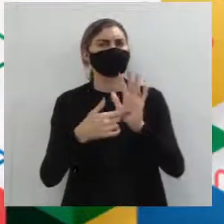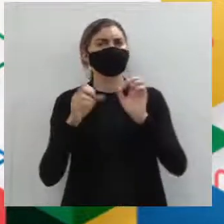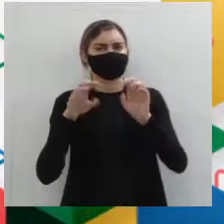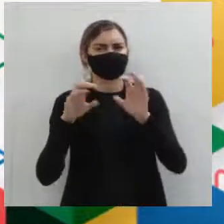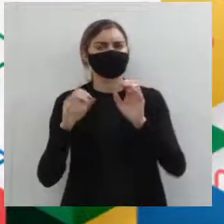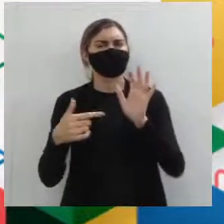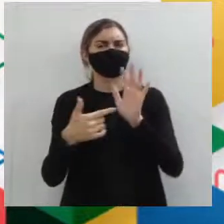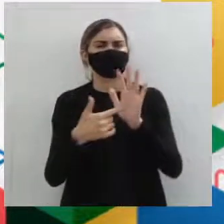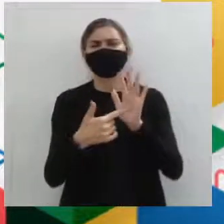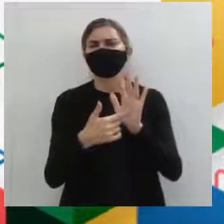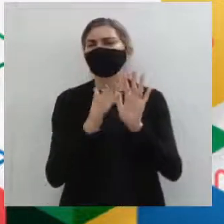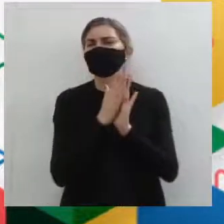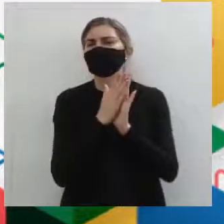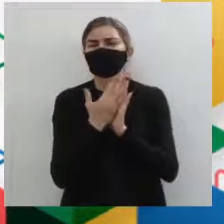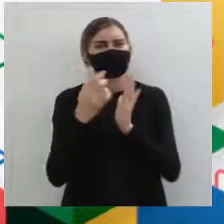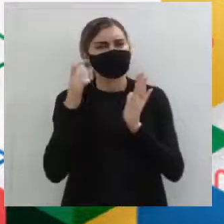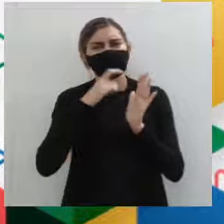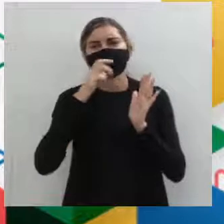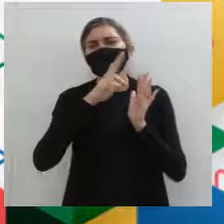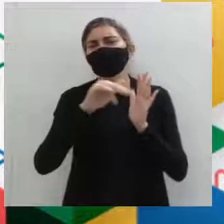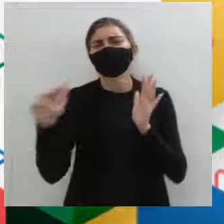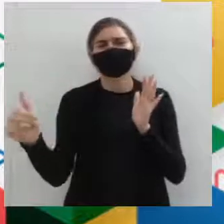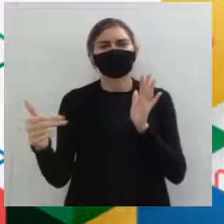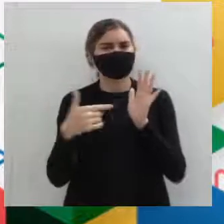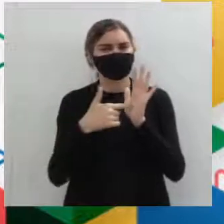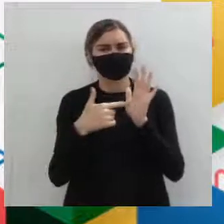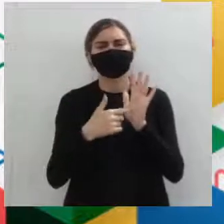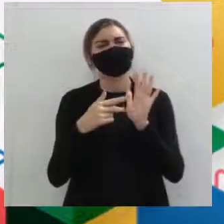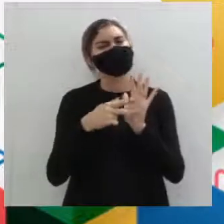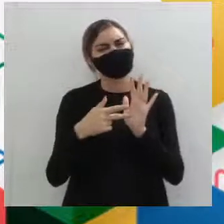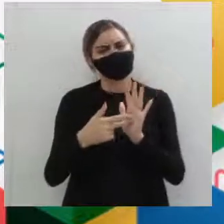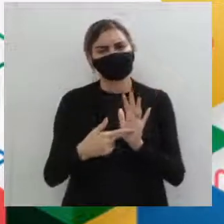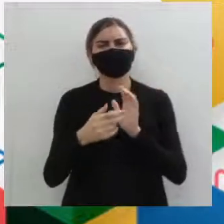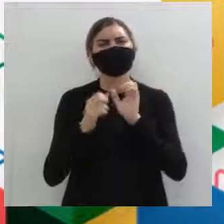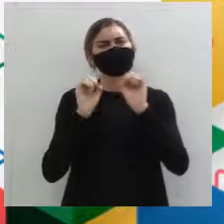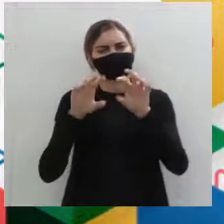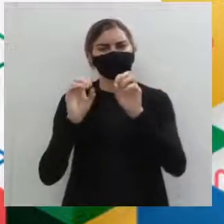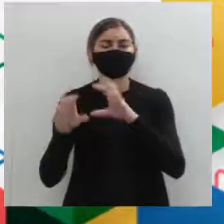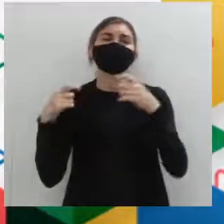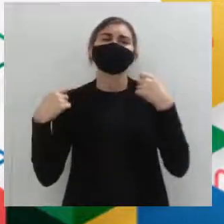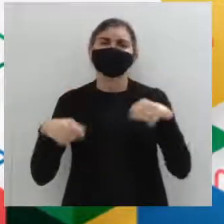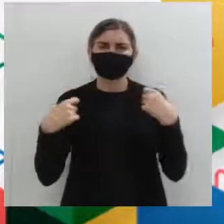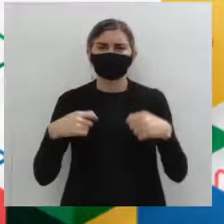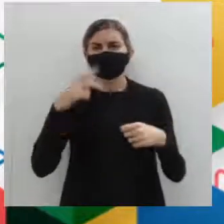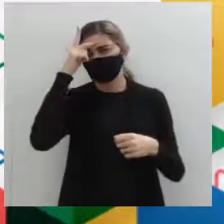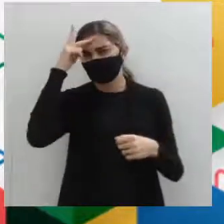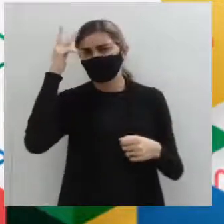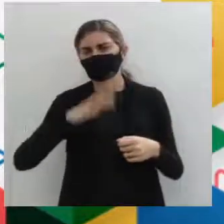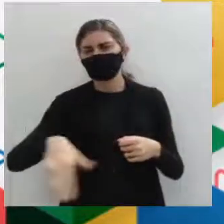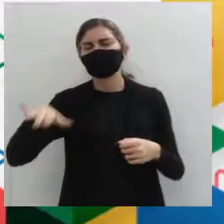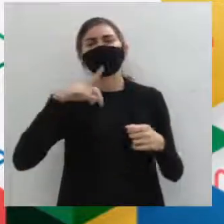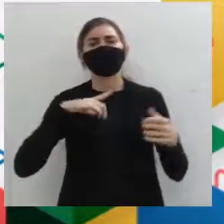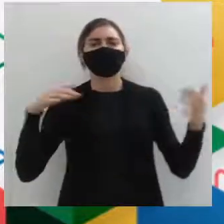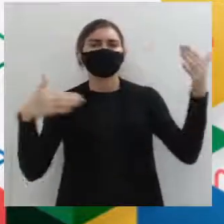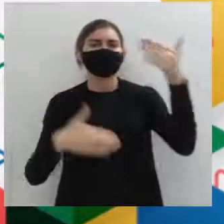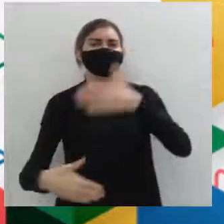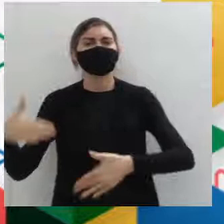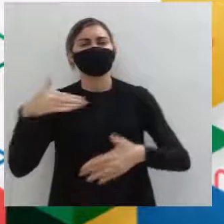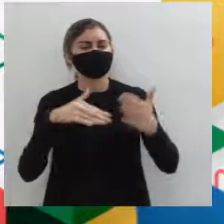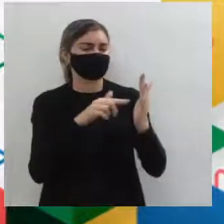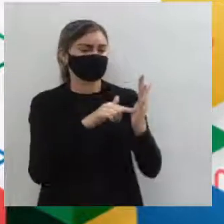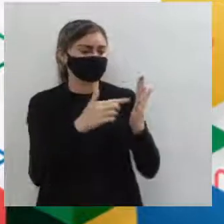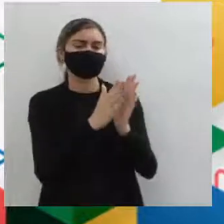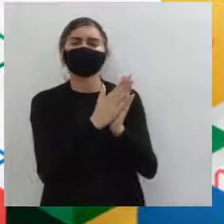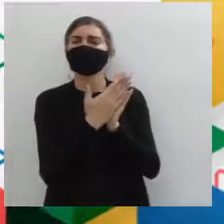a infalibilidade da Bíblia. E para isso era necessário que as pessoas tivessem acesso